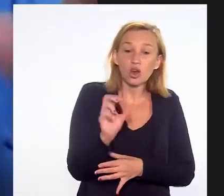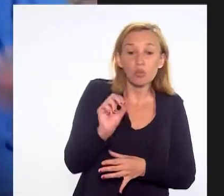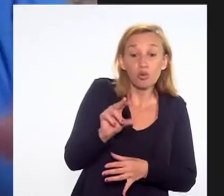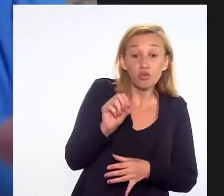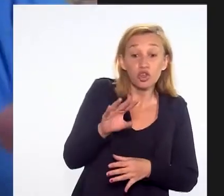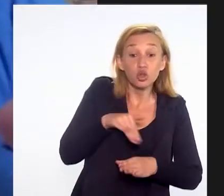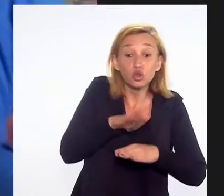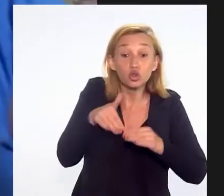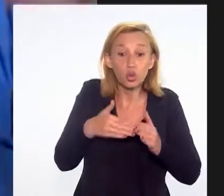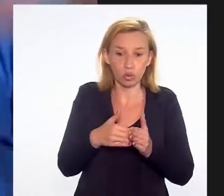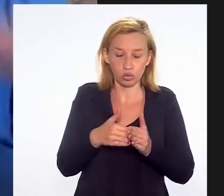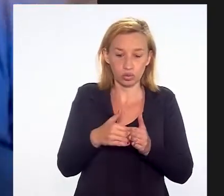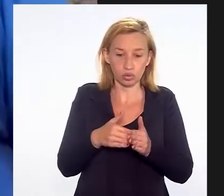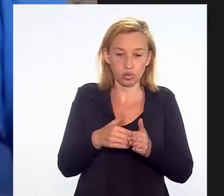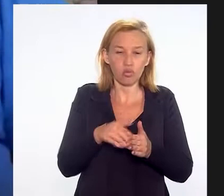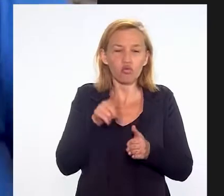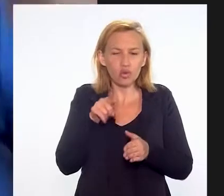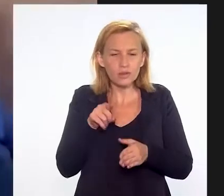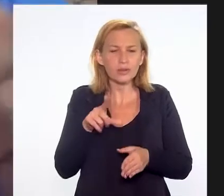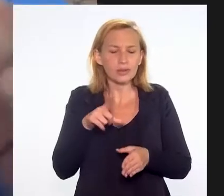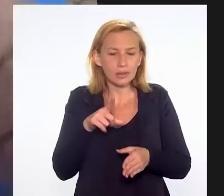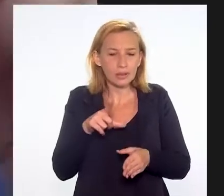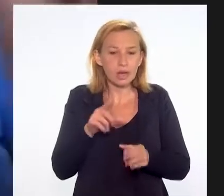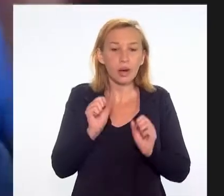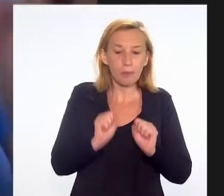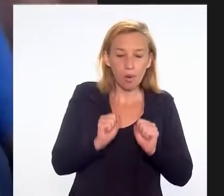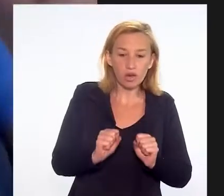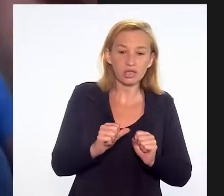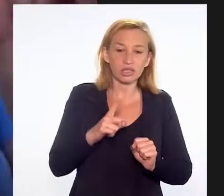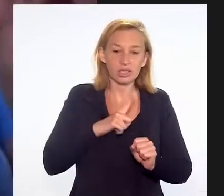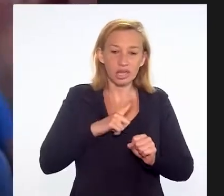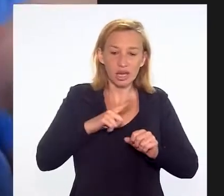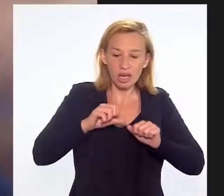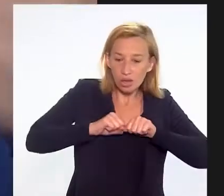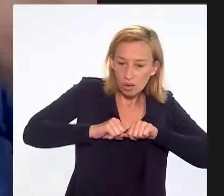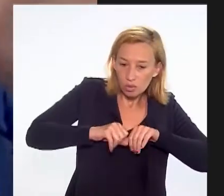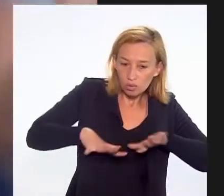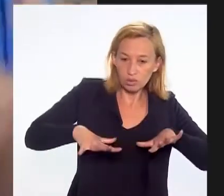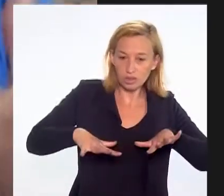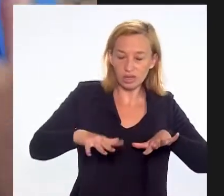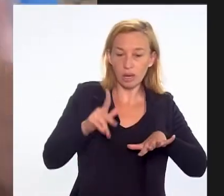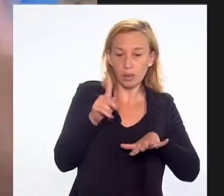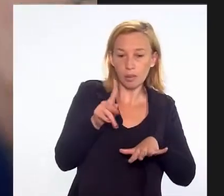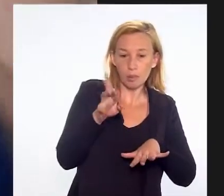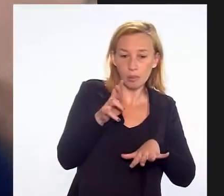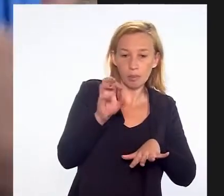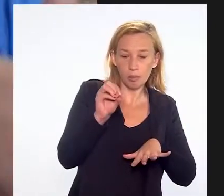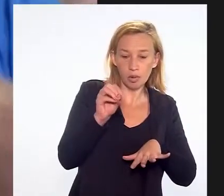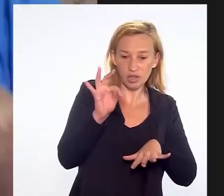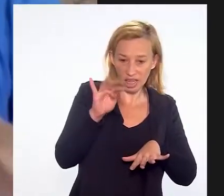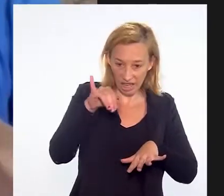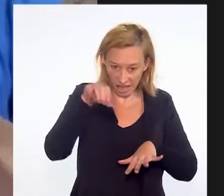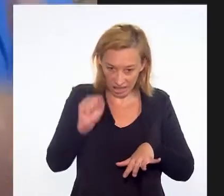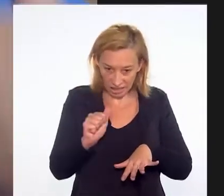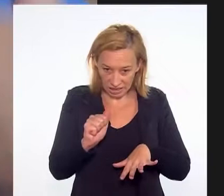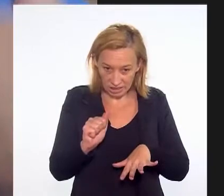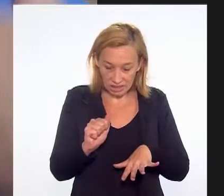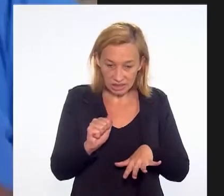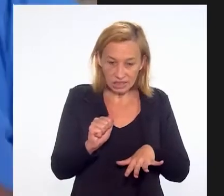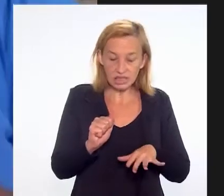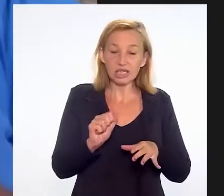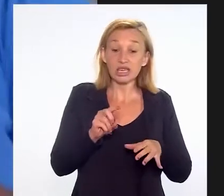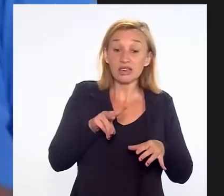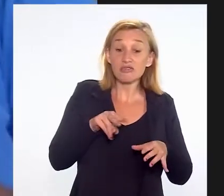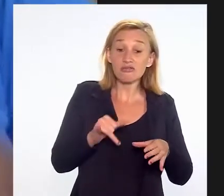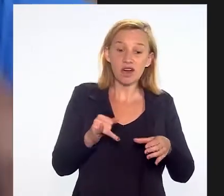vírus inteiro, né? O vírus inativado, mas é o vírus todo. Então, a partir do momento que você pode ter uma mutação